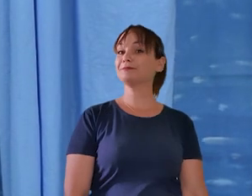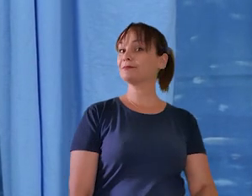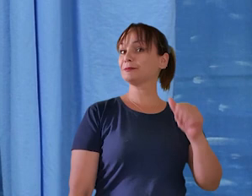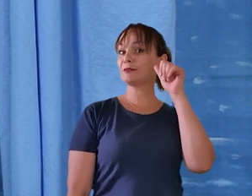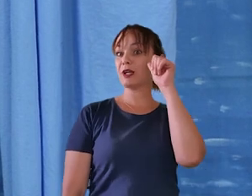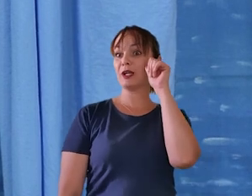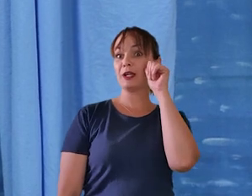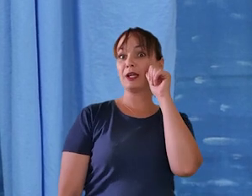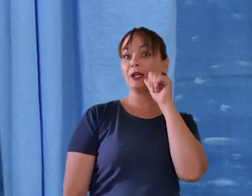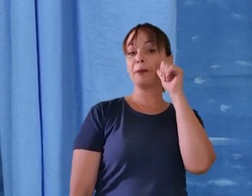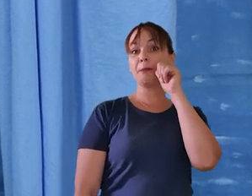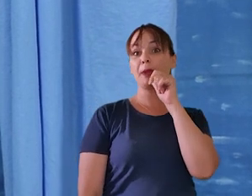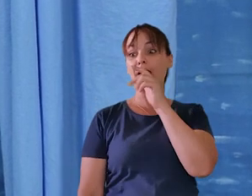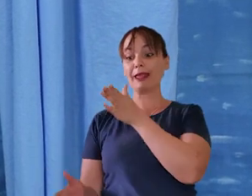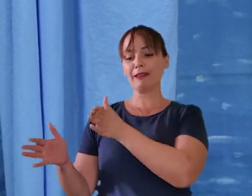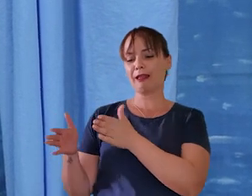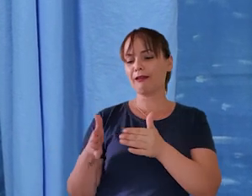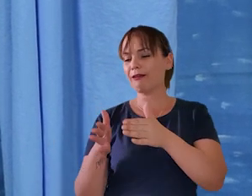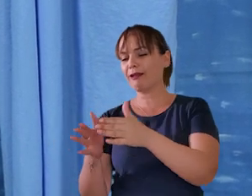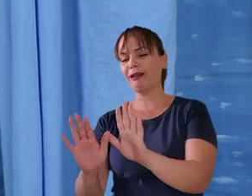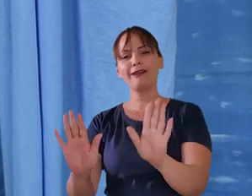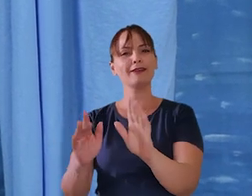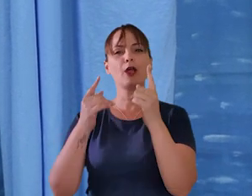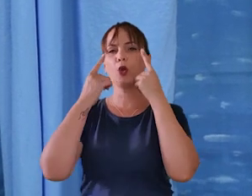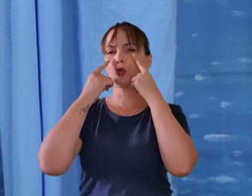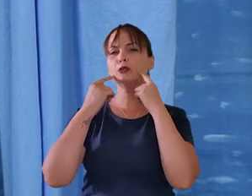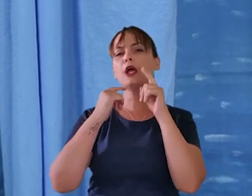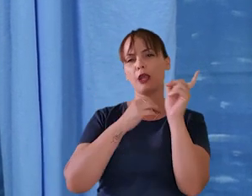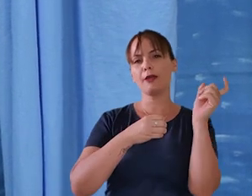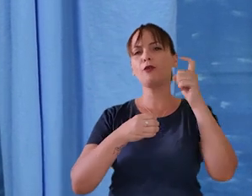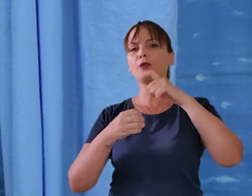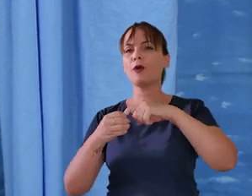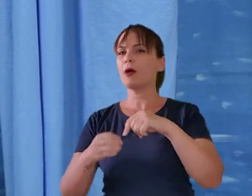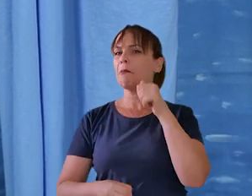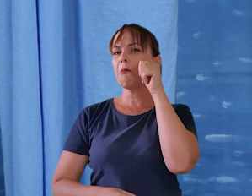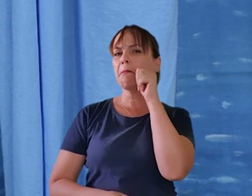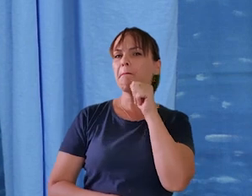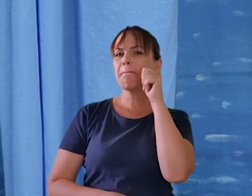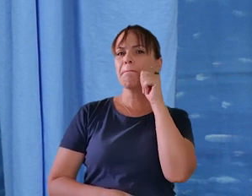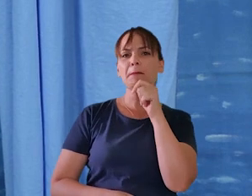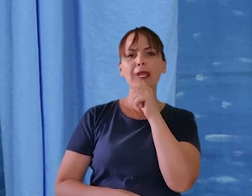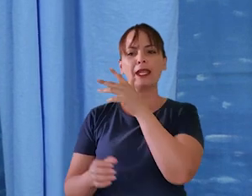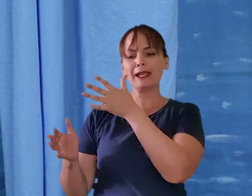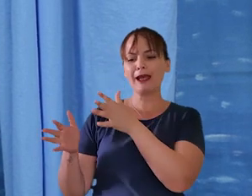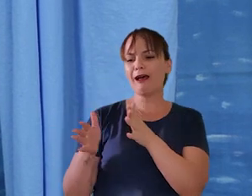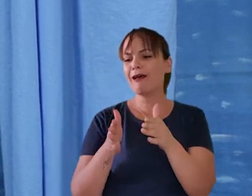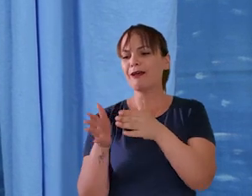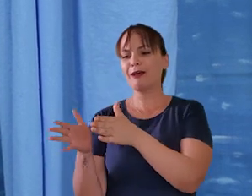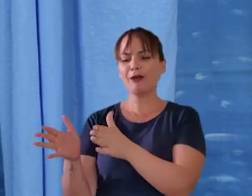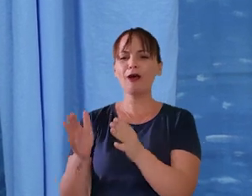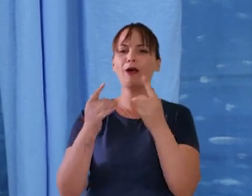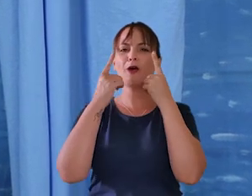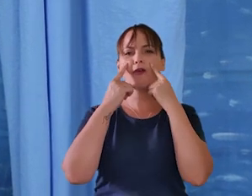Do riacho, não chore, eu vou pro mar. Menina do riacho, não chore,